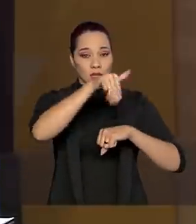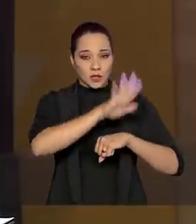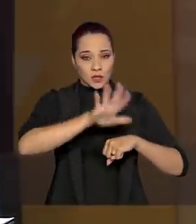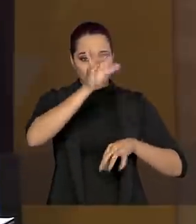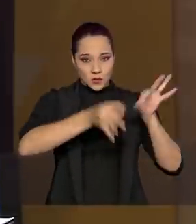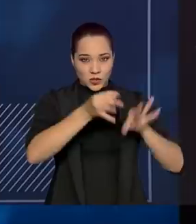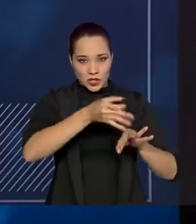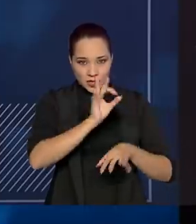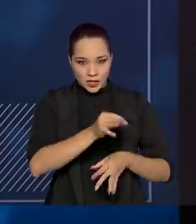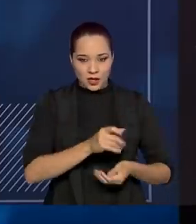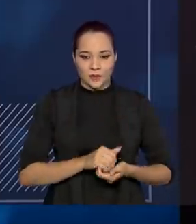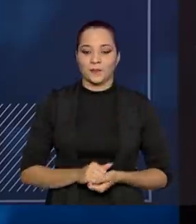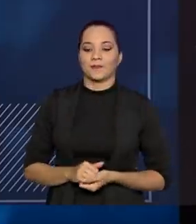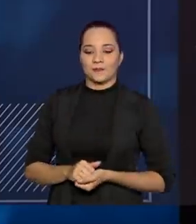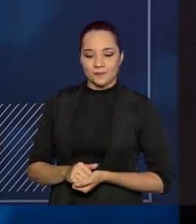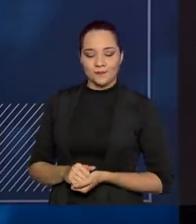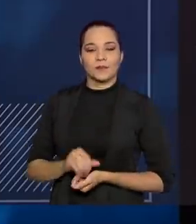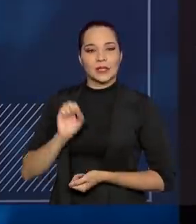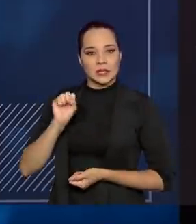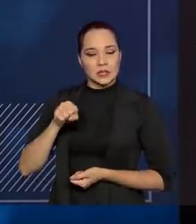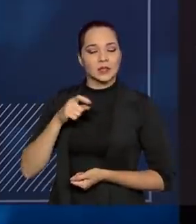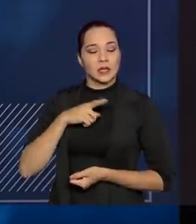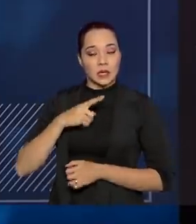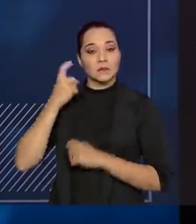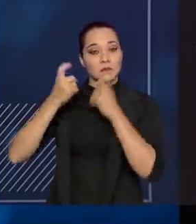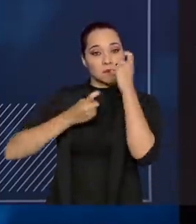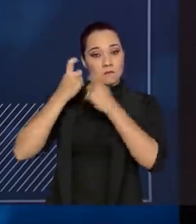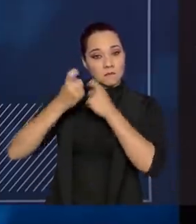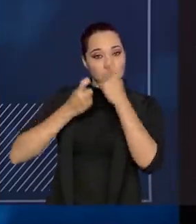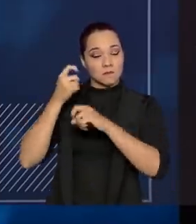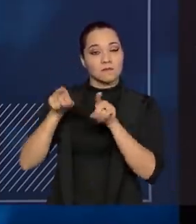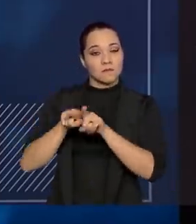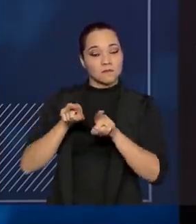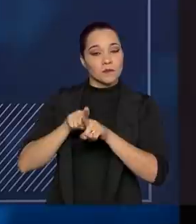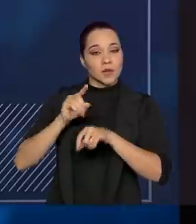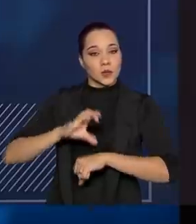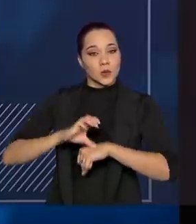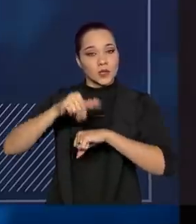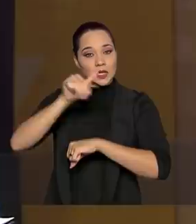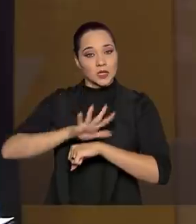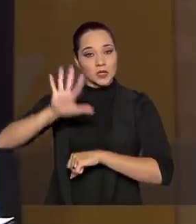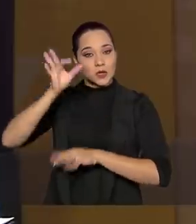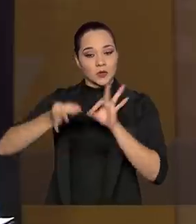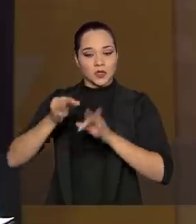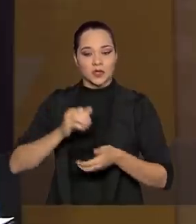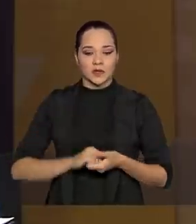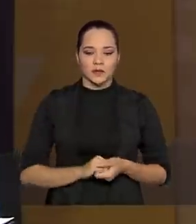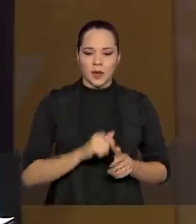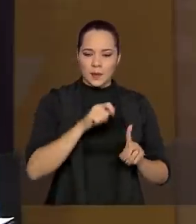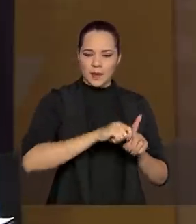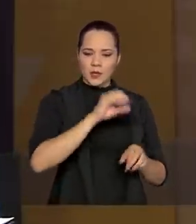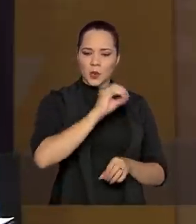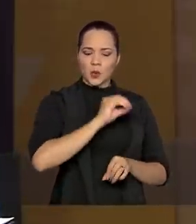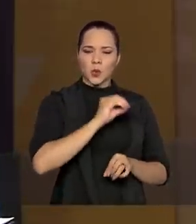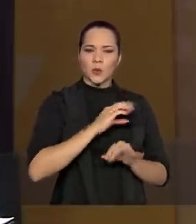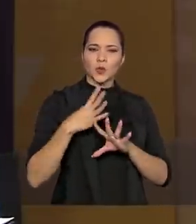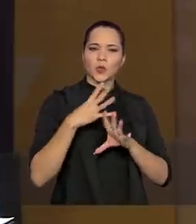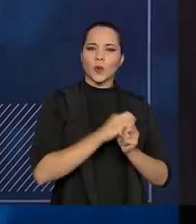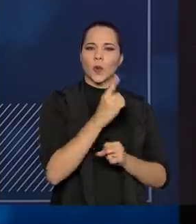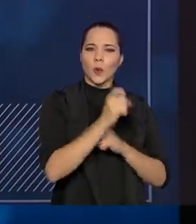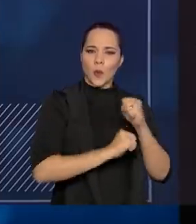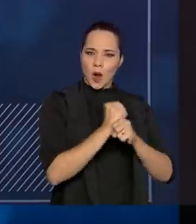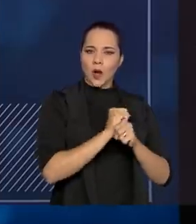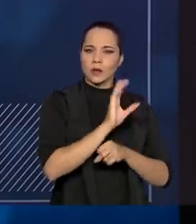isso? Exatamente, exatamente. Existe essa preocupação também do Conselho Nacional de Justiça. Em outubro faz um ano a integração, isso, se eu não me engano. Isso, estamos